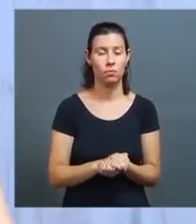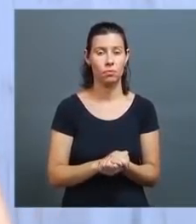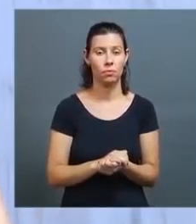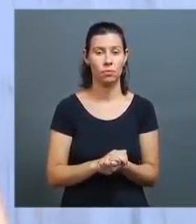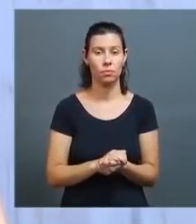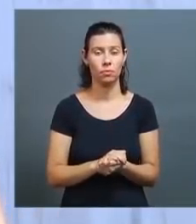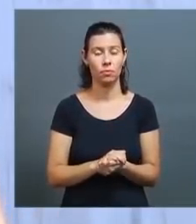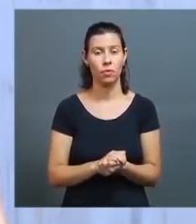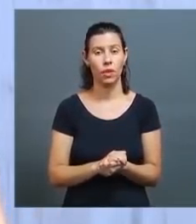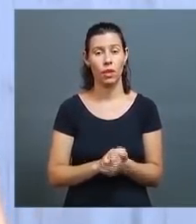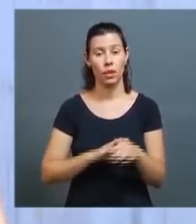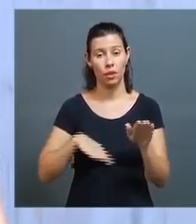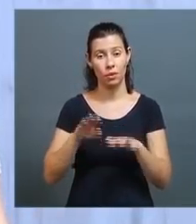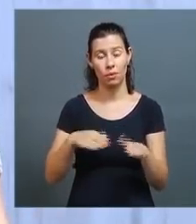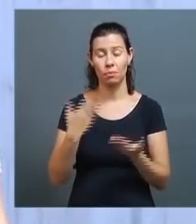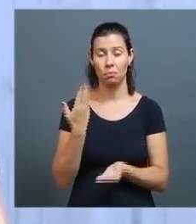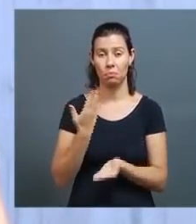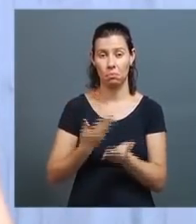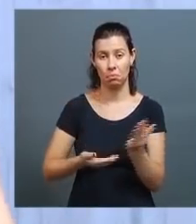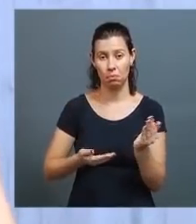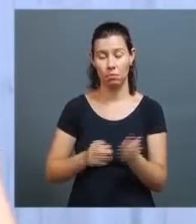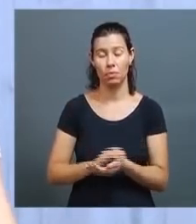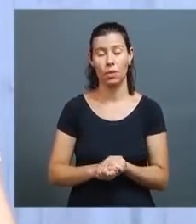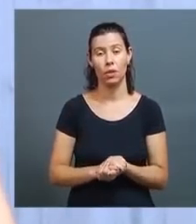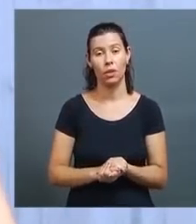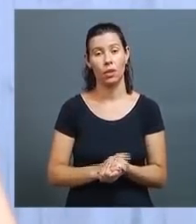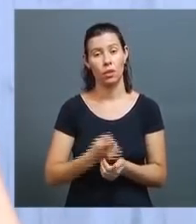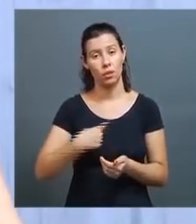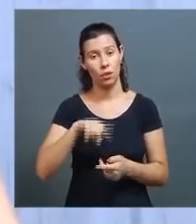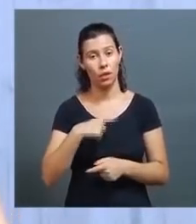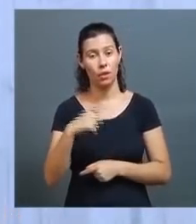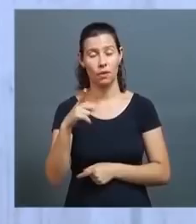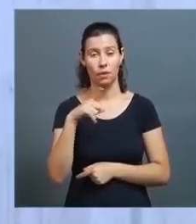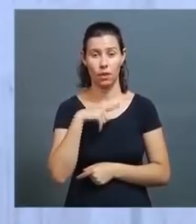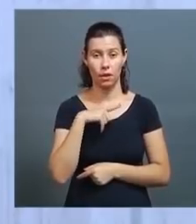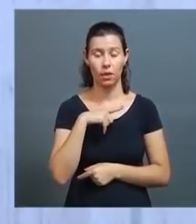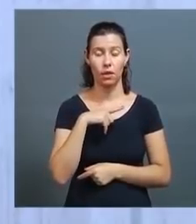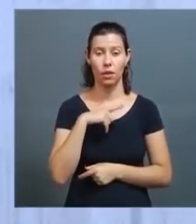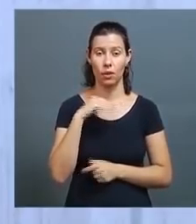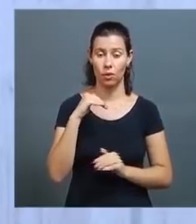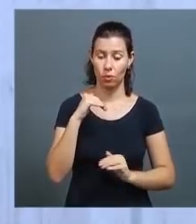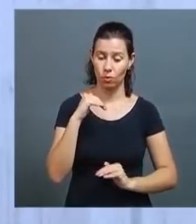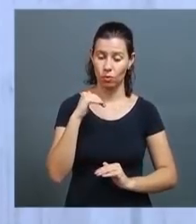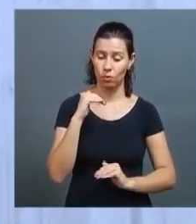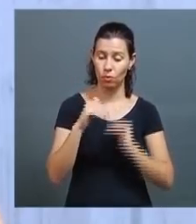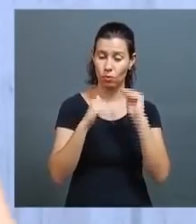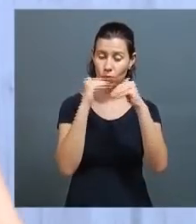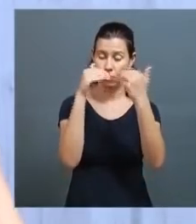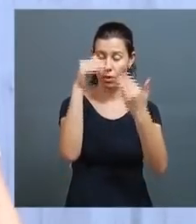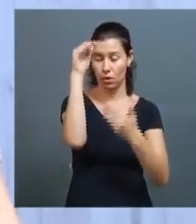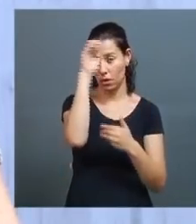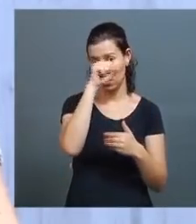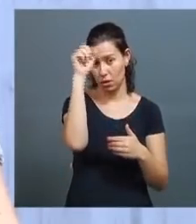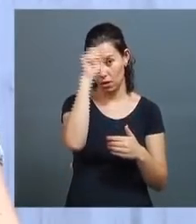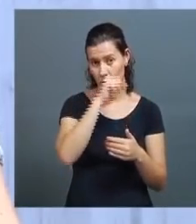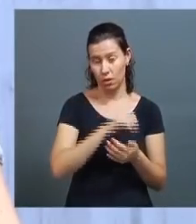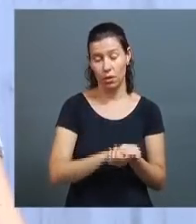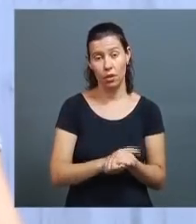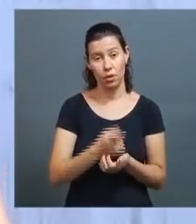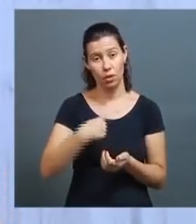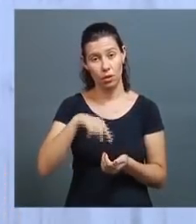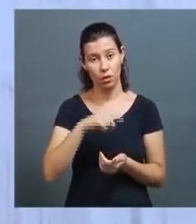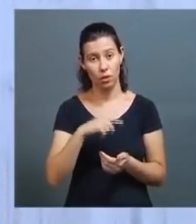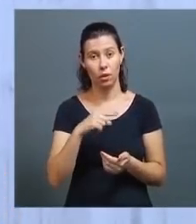essa criança então perdeu oportunidades. Porque nós temos, como a Maria Irene foi comentando, do desenvolvimento, do aprendizado, nós